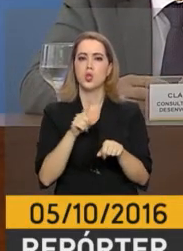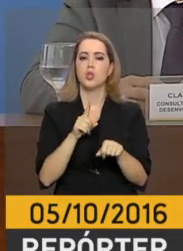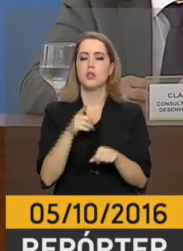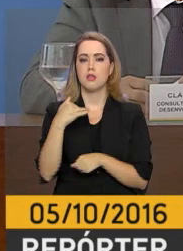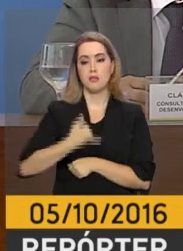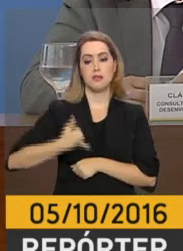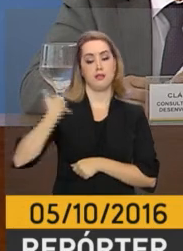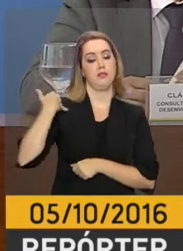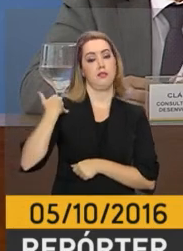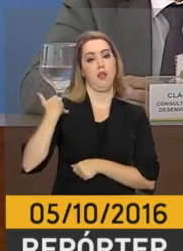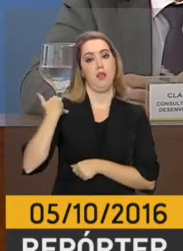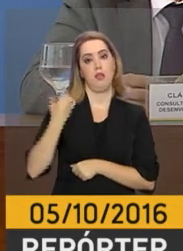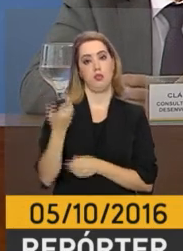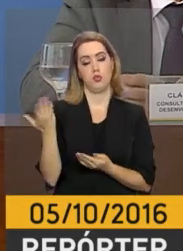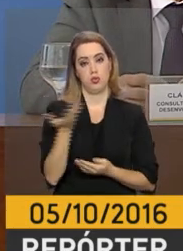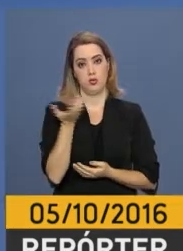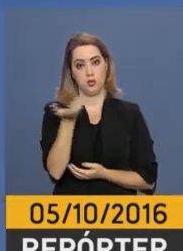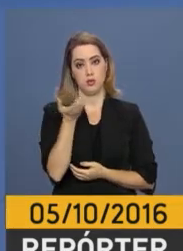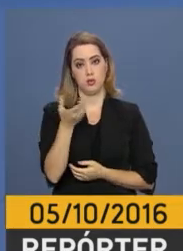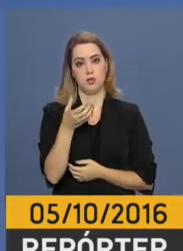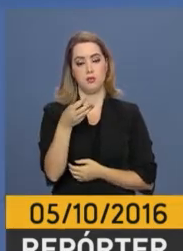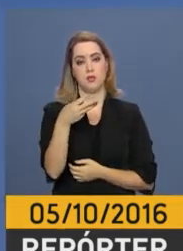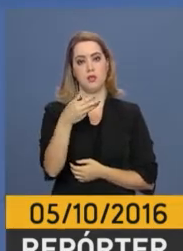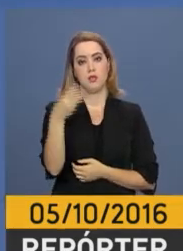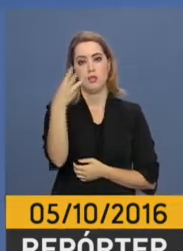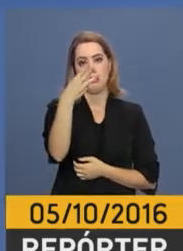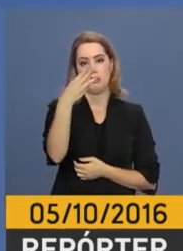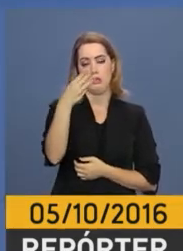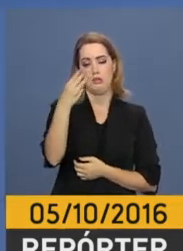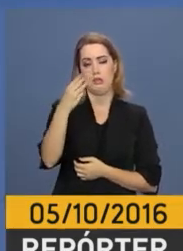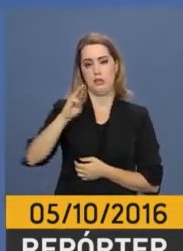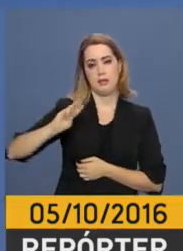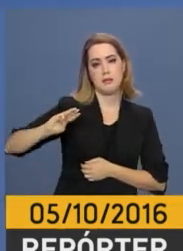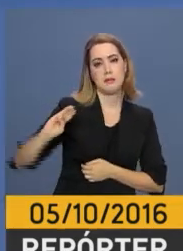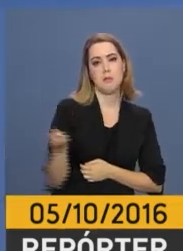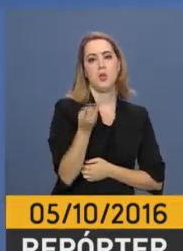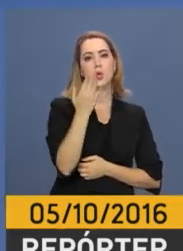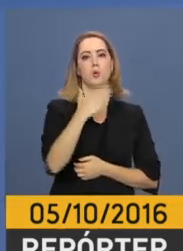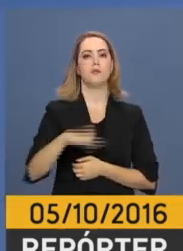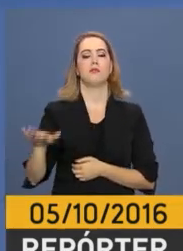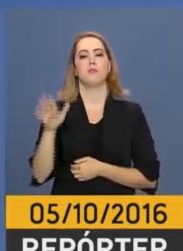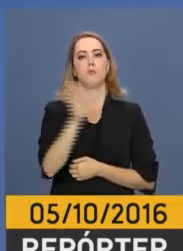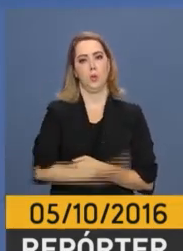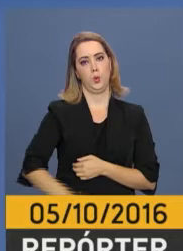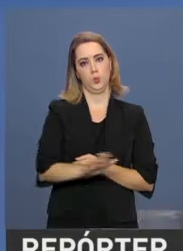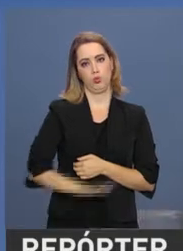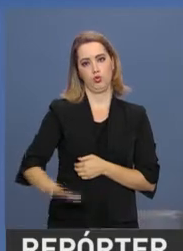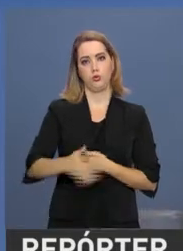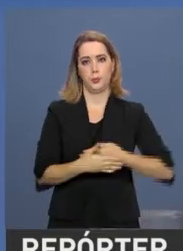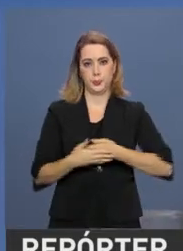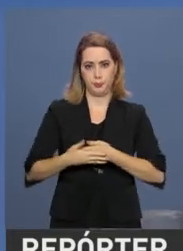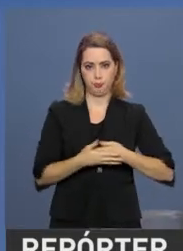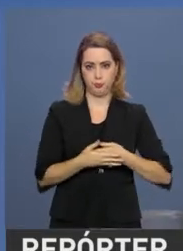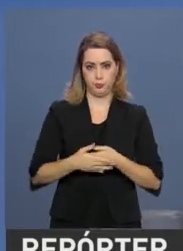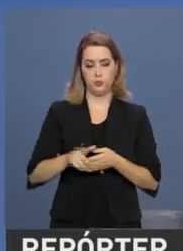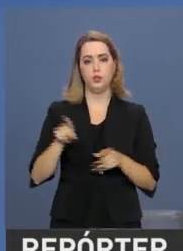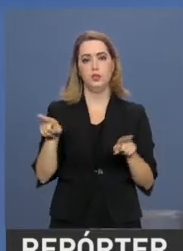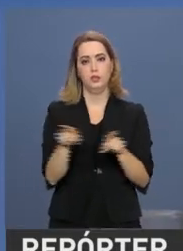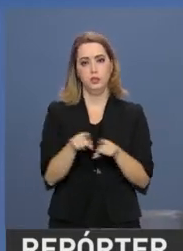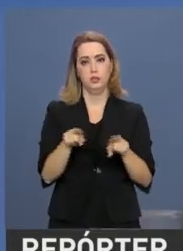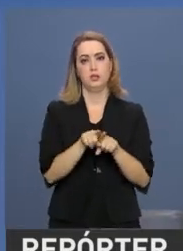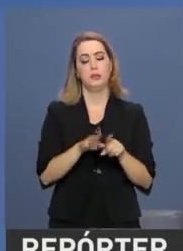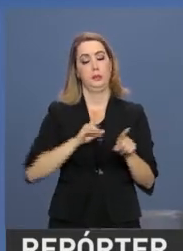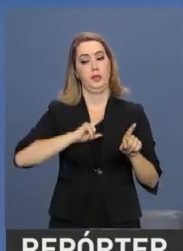prevendo do programa tem três milhões e meio de crianças sem contar as que estão na